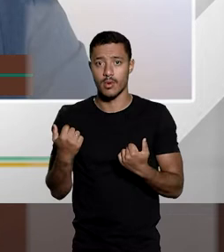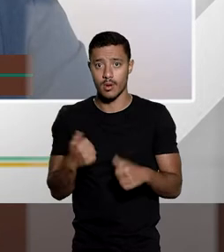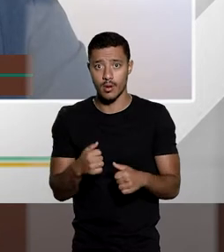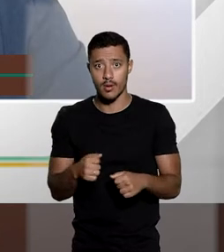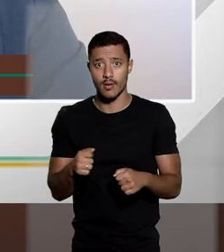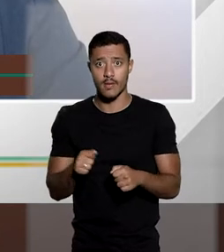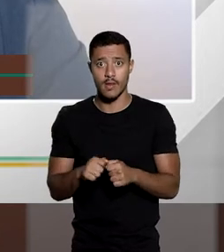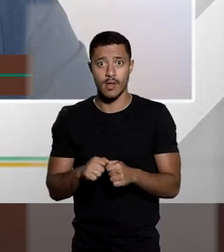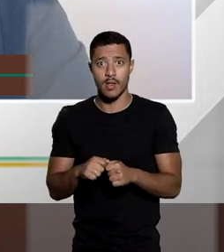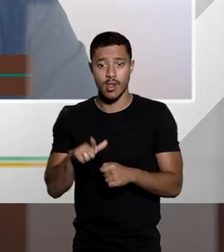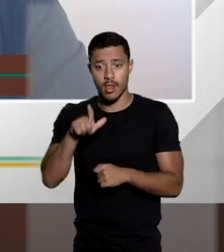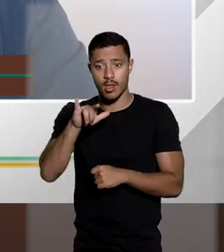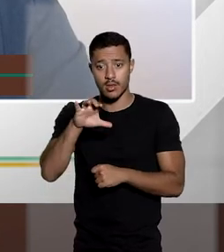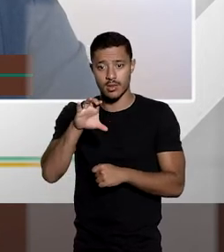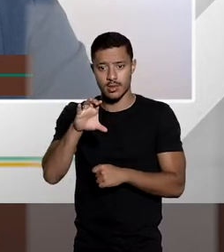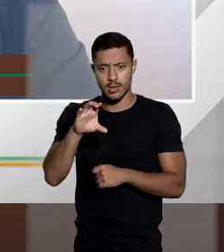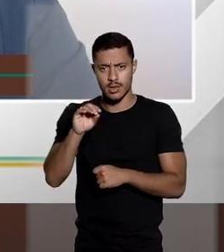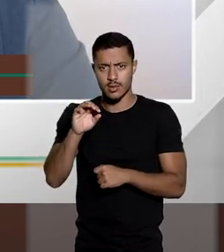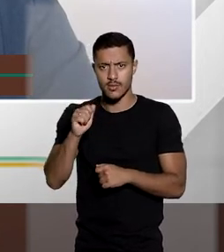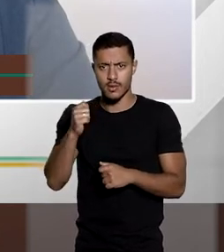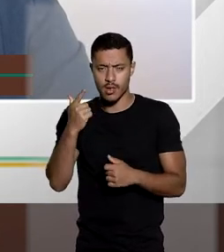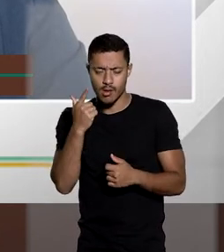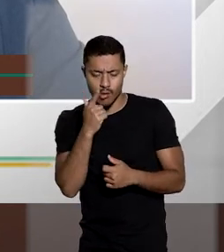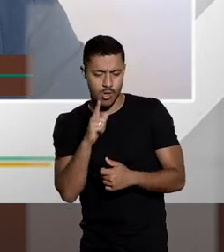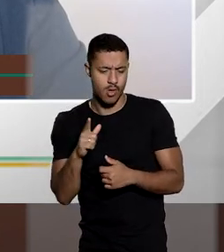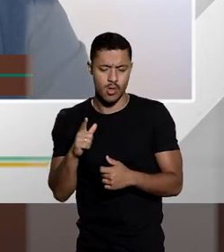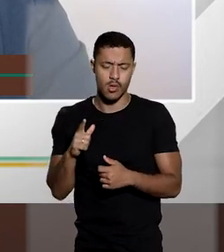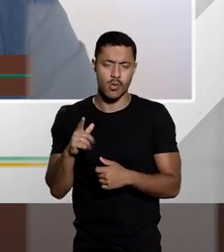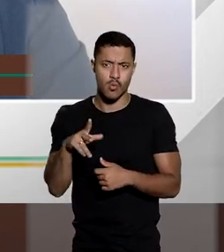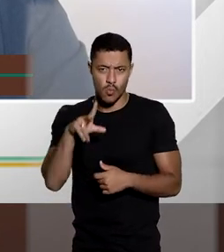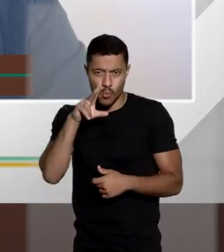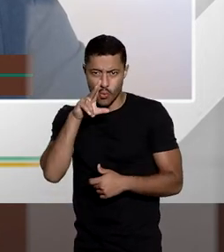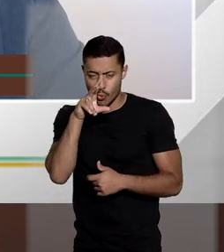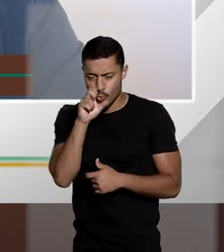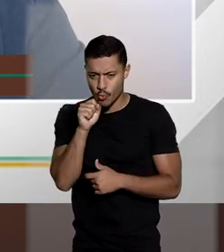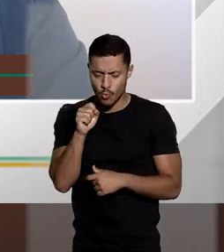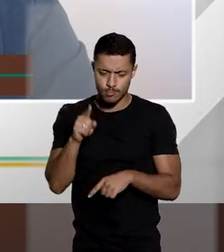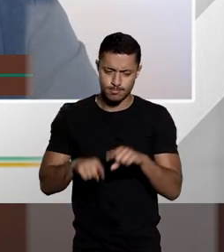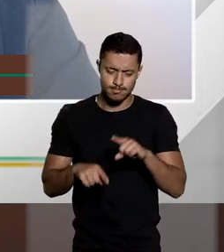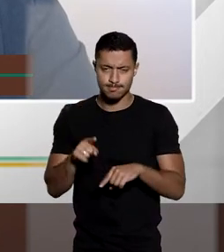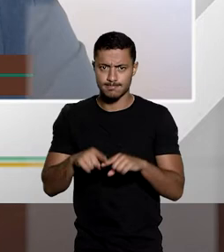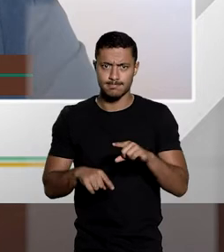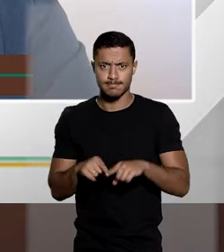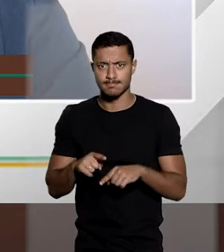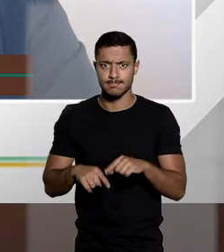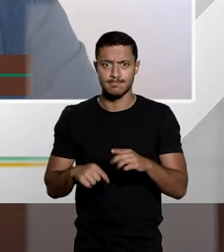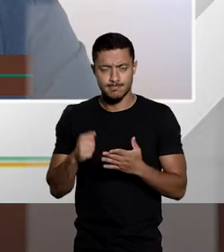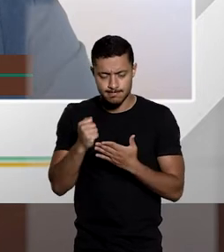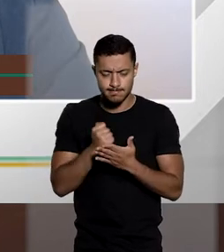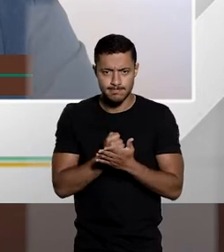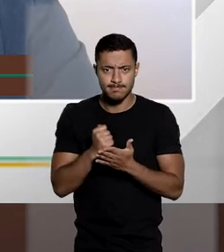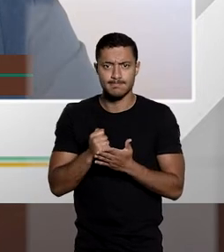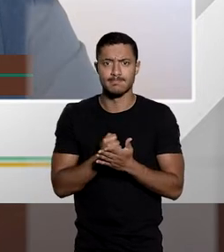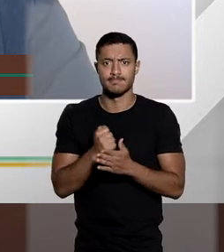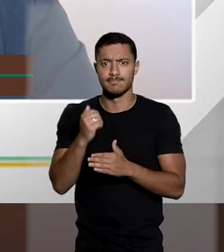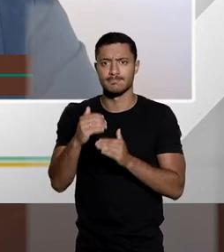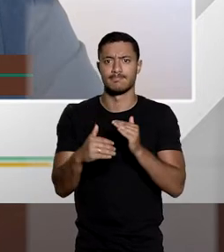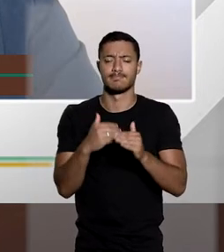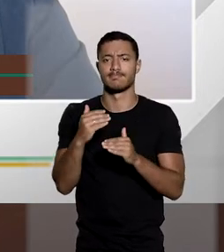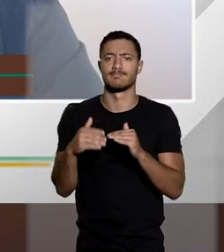que a licitação, ela vem ganhando um caráter de instrumento metacontratual para a